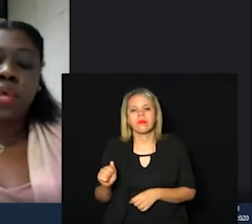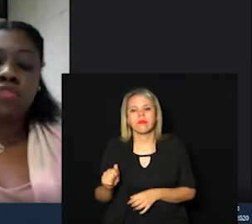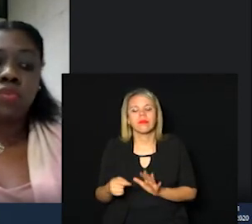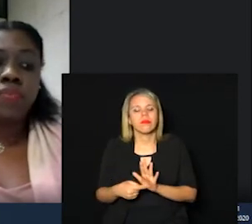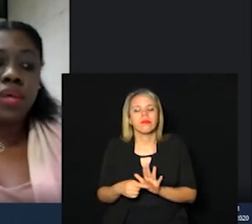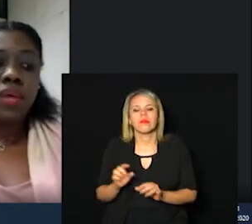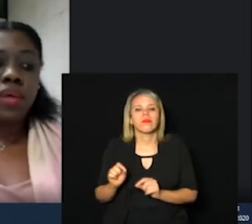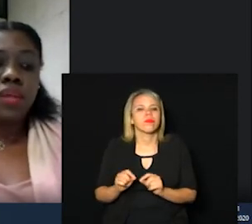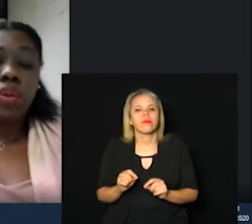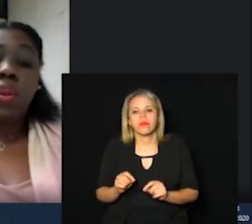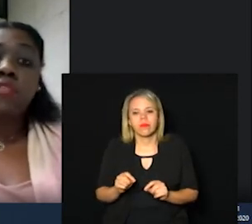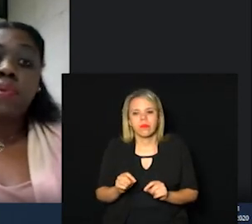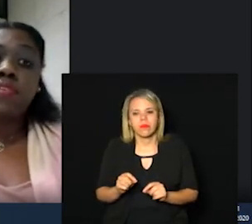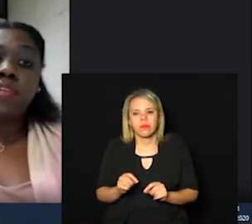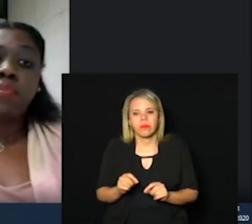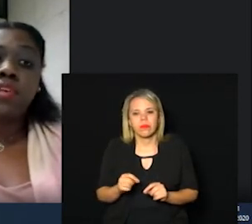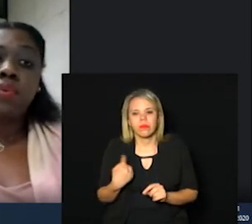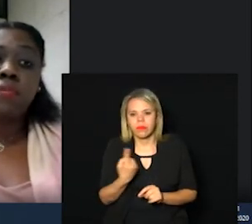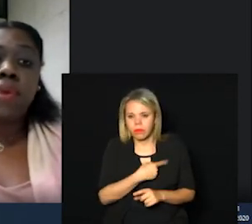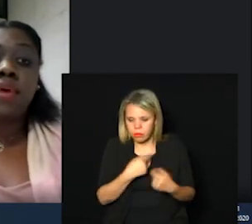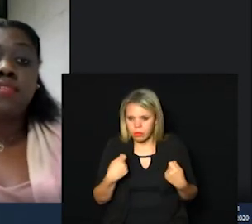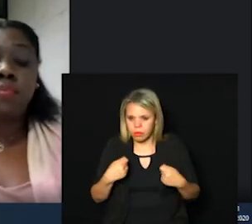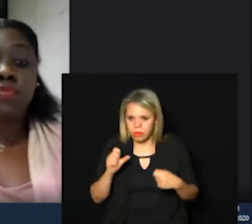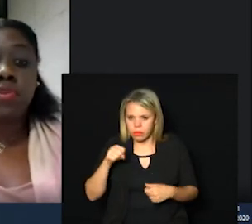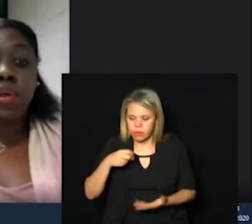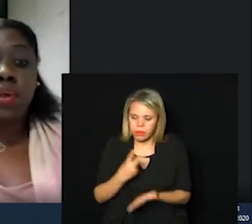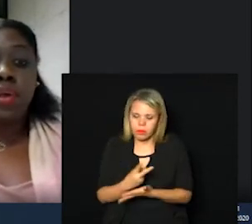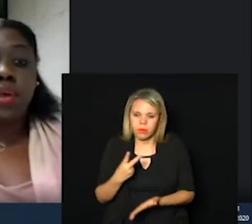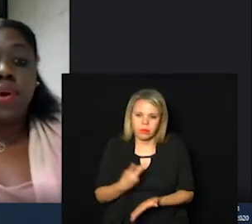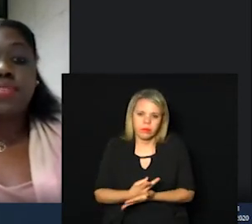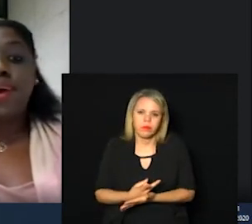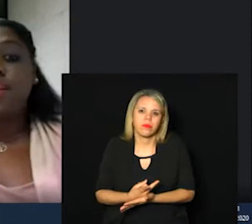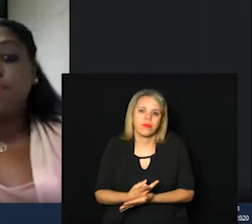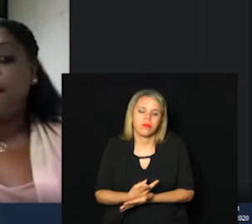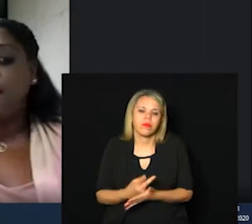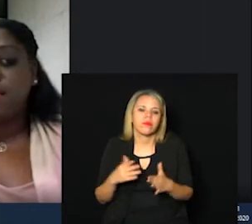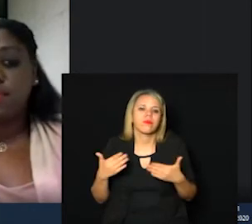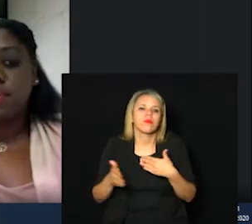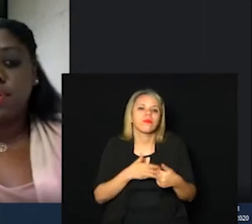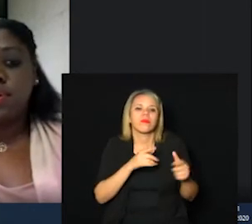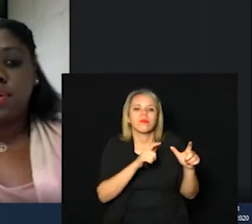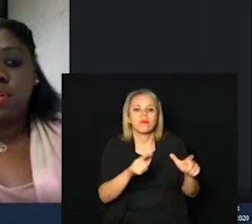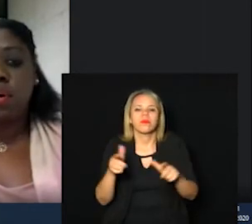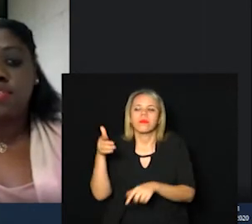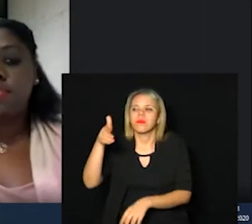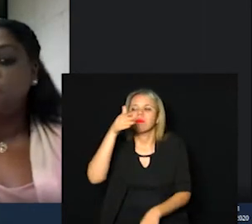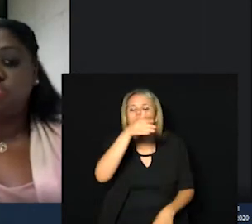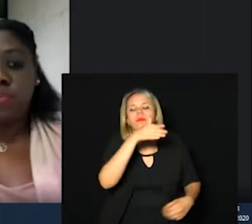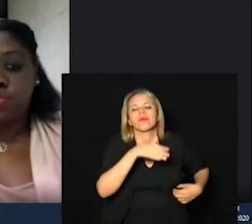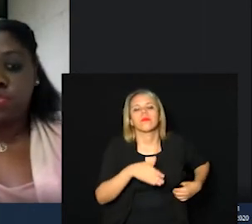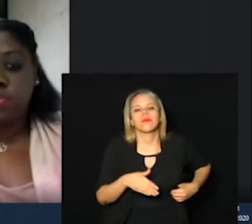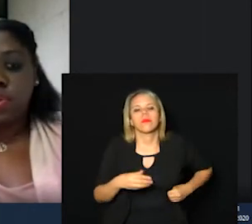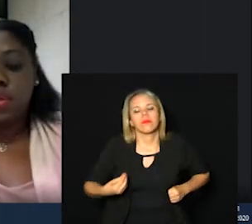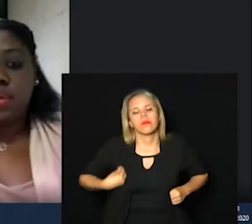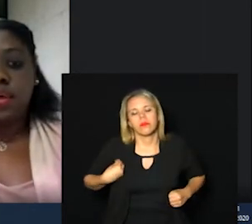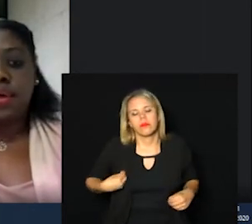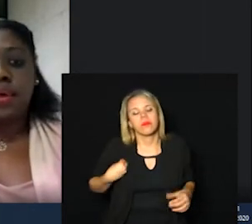pouco isso. Nós precisamos ser os mesmos em qualquer lugar em que nós